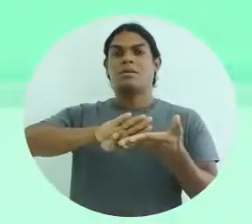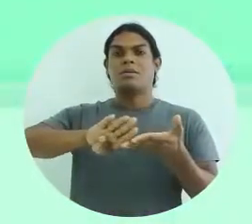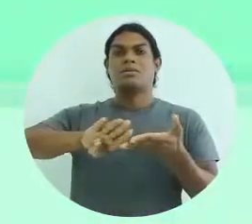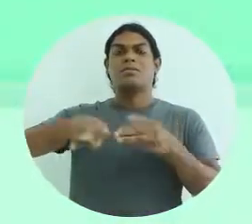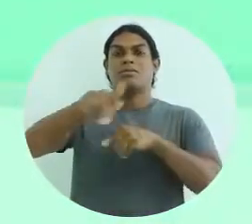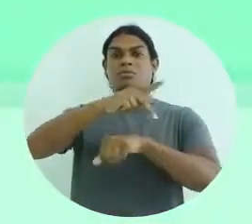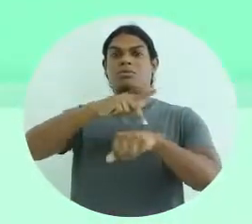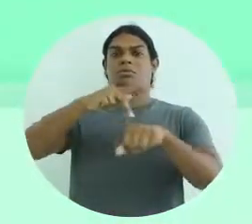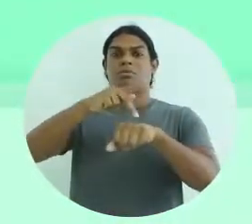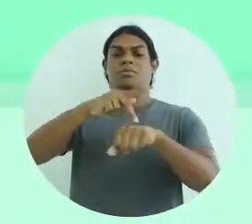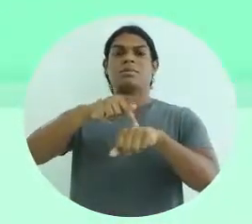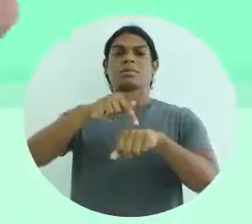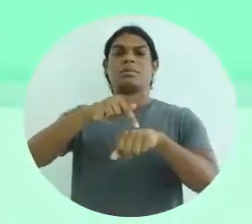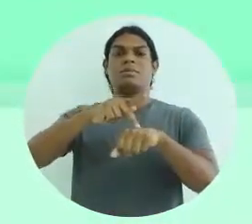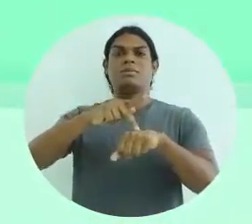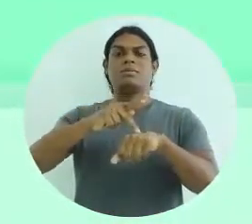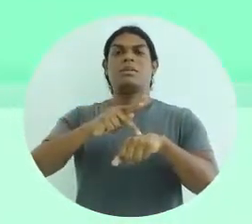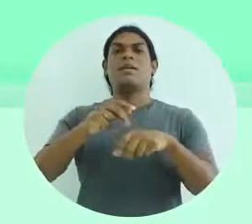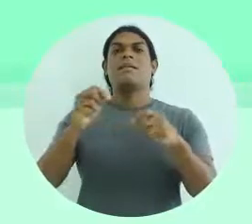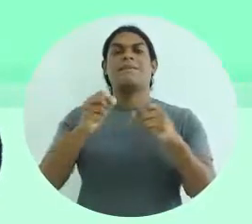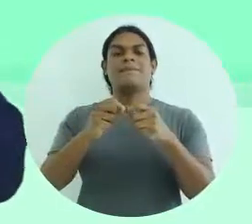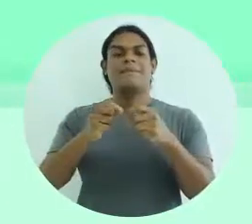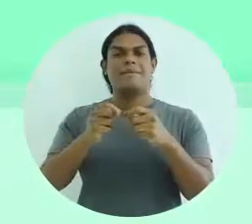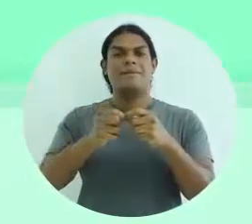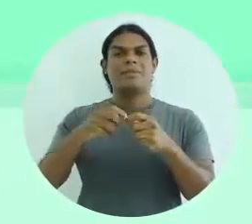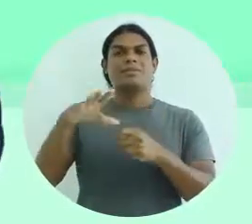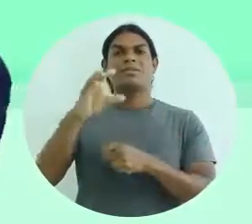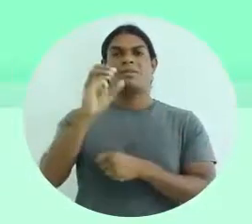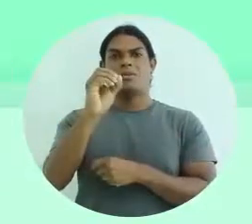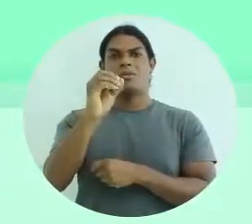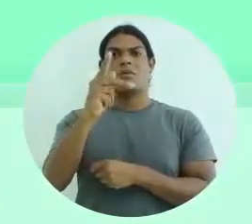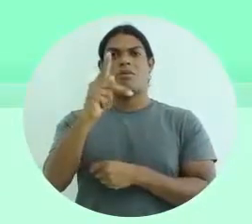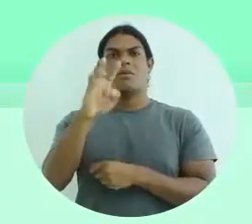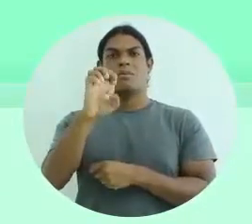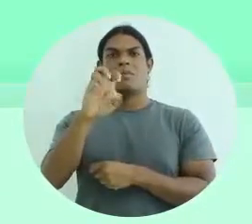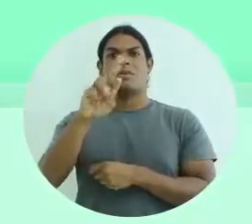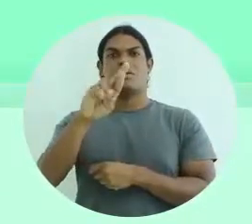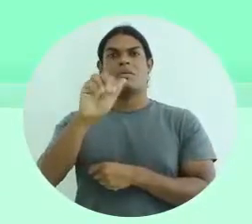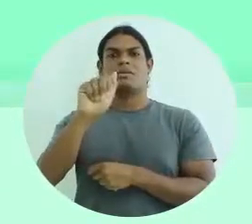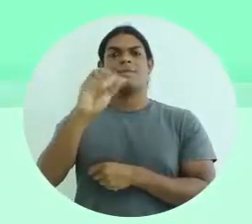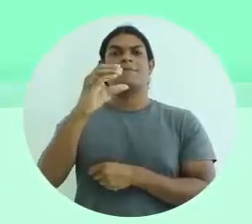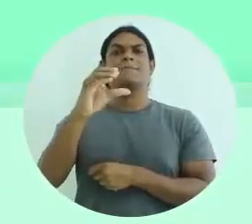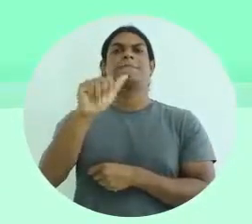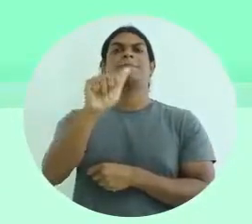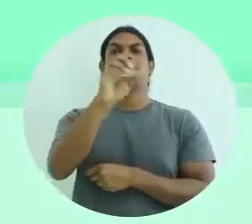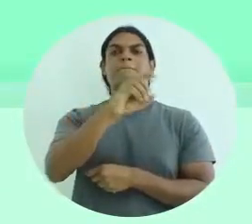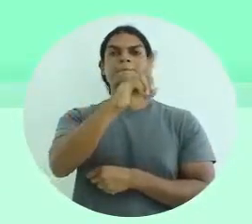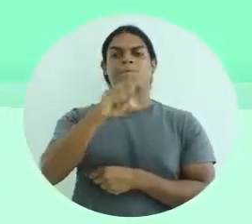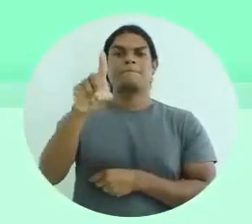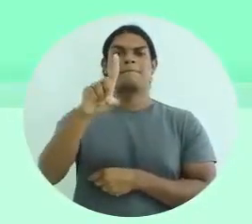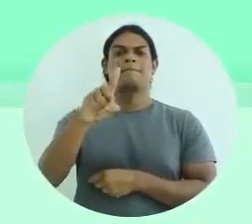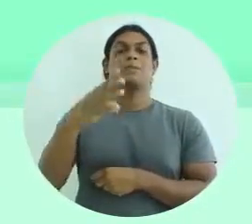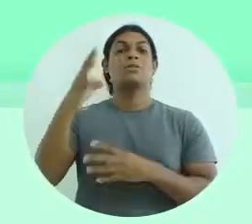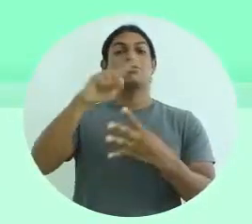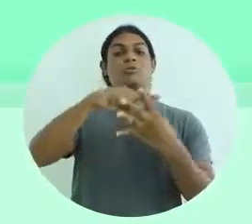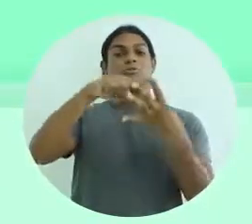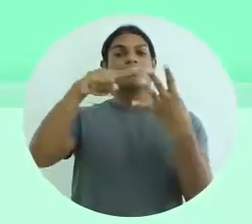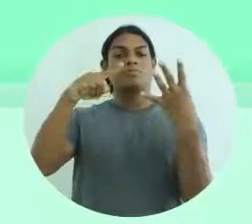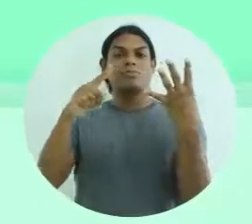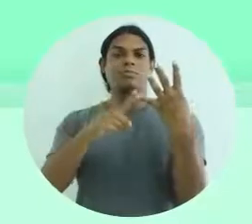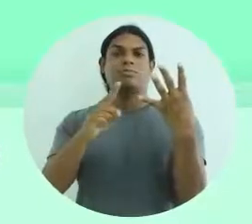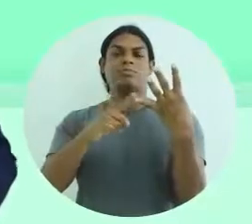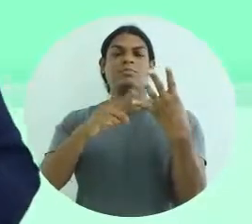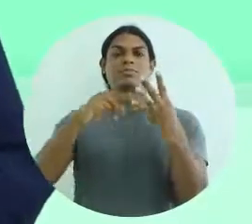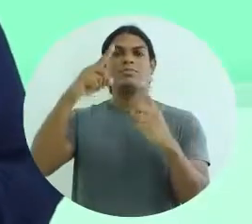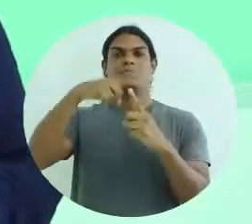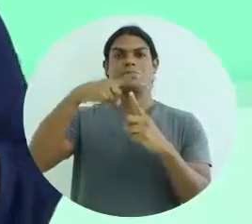linha de crédito e passa essa operação para o banco brasileiro. Essas são as 4 modalidades do